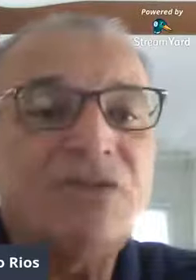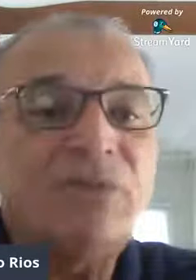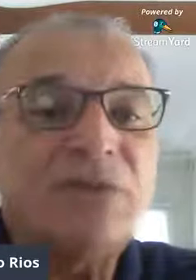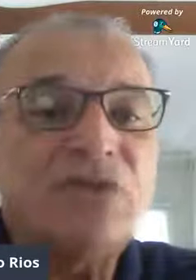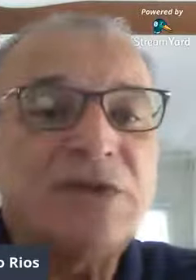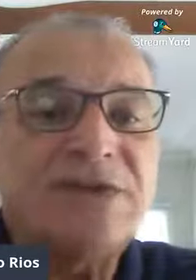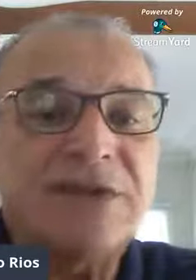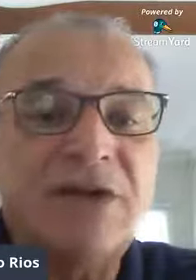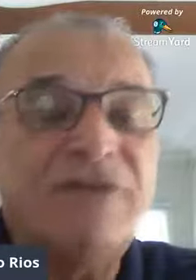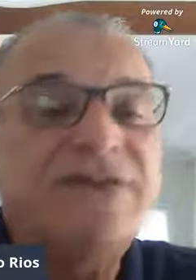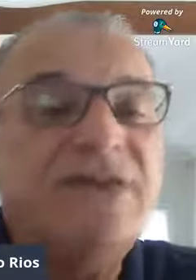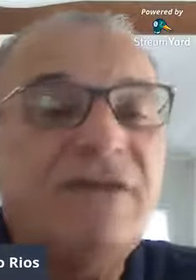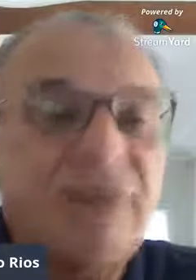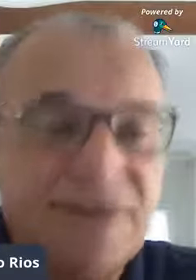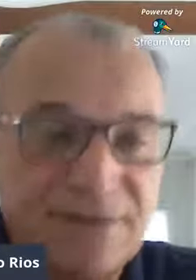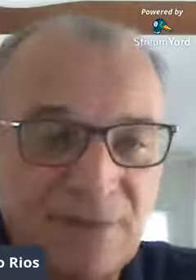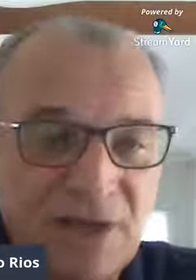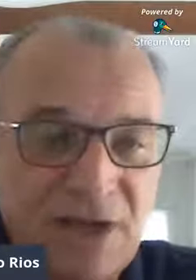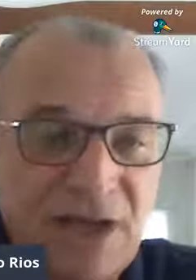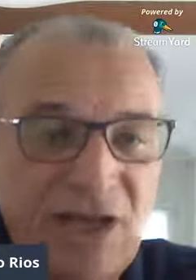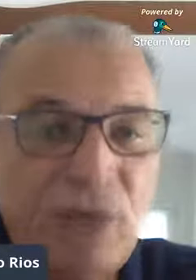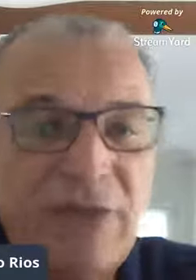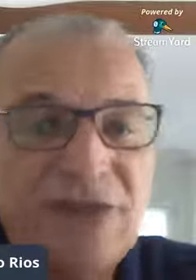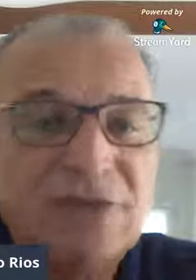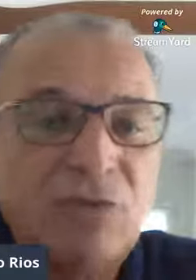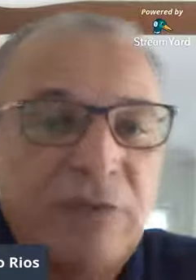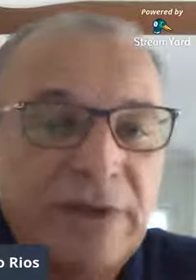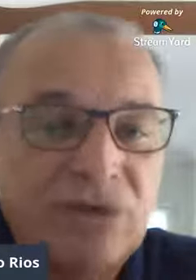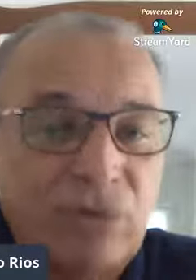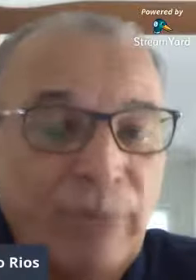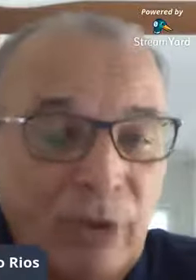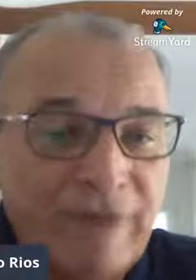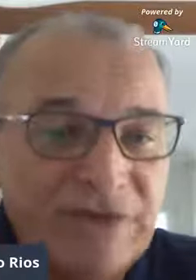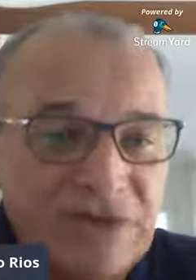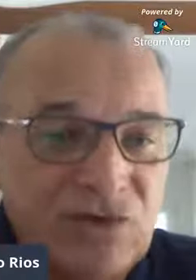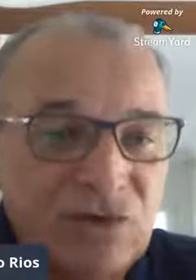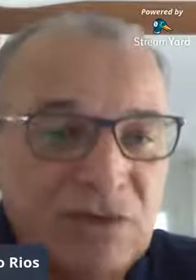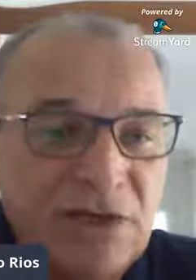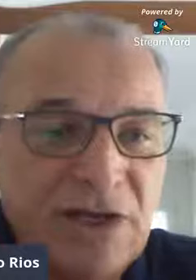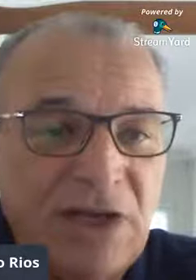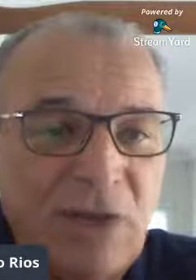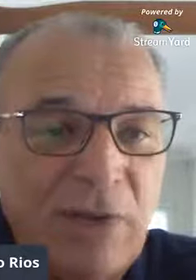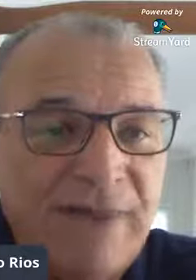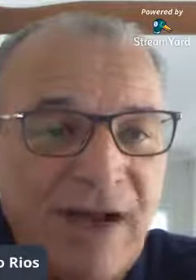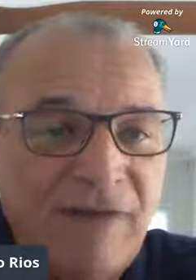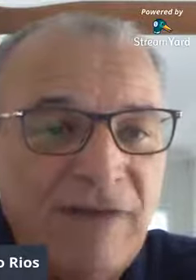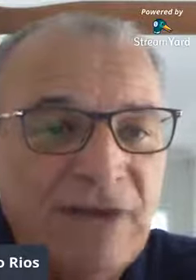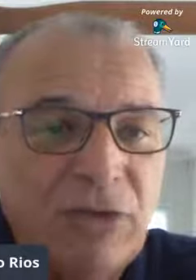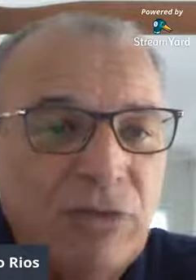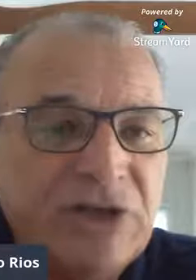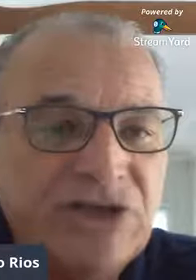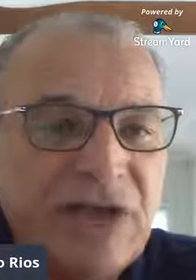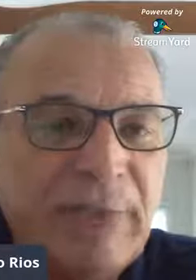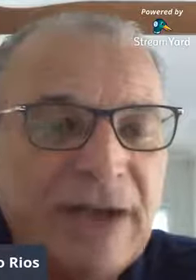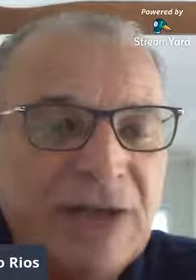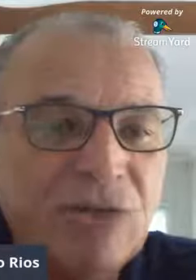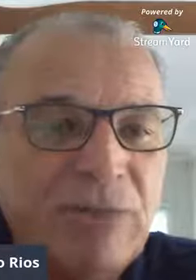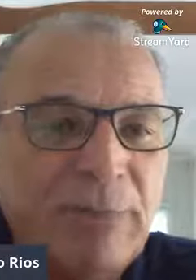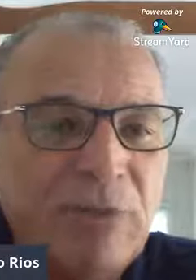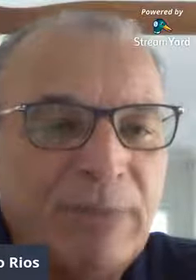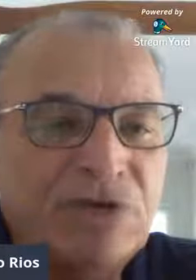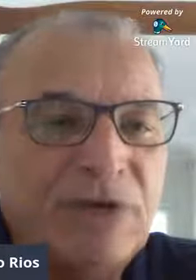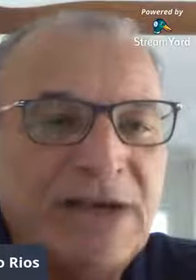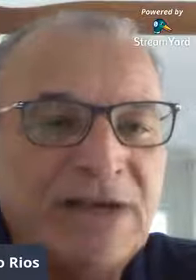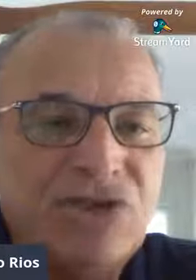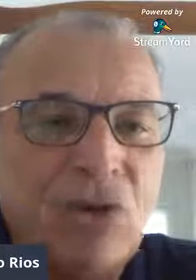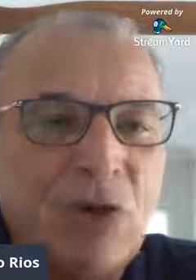de pessoas não visíveis. Eu mesmo sou prova disso, que eu andava e eu nunca tinha reparado numa